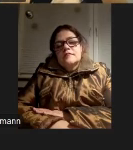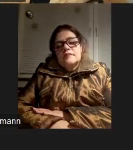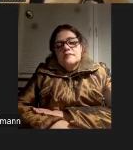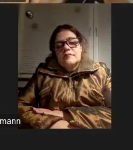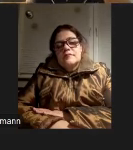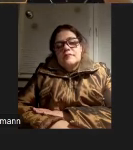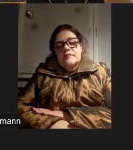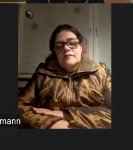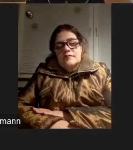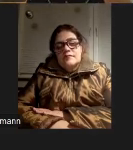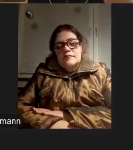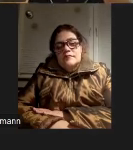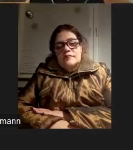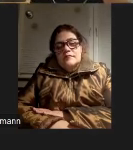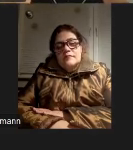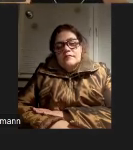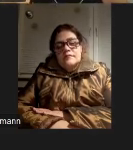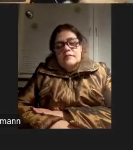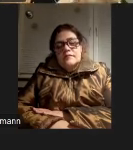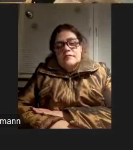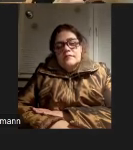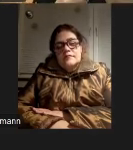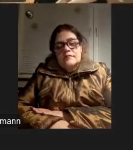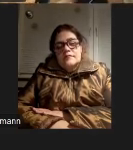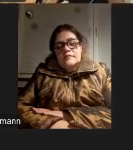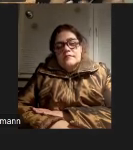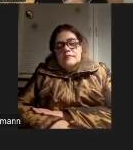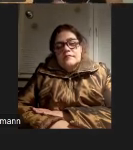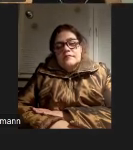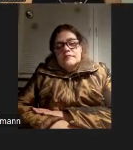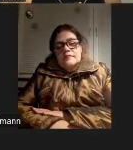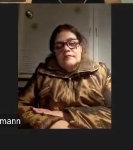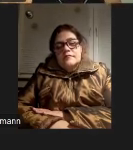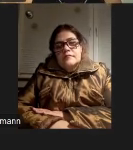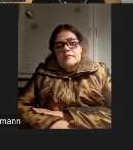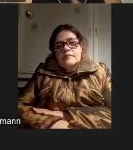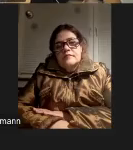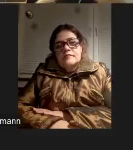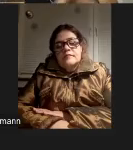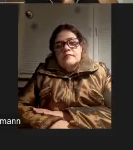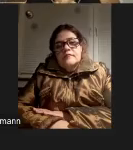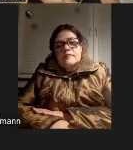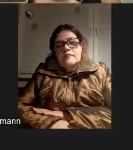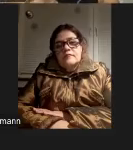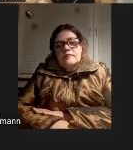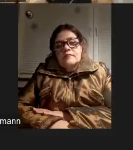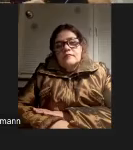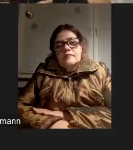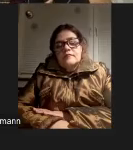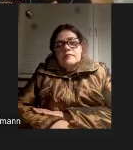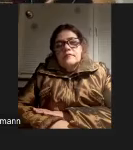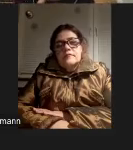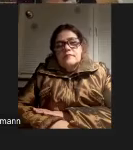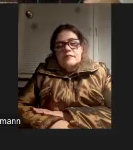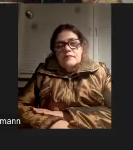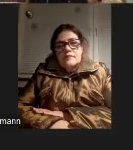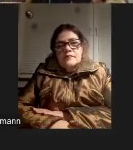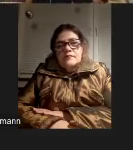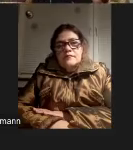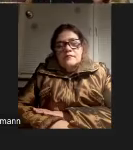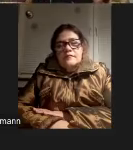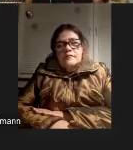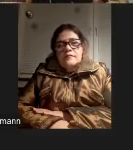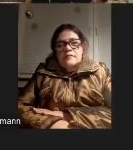preciso controlar os remédios que eu tomo, não preciso, enfim, Jadson, por favor, silencia